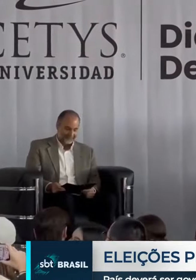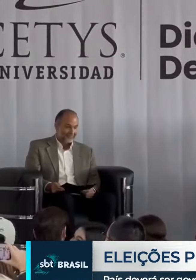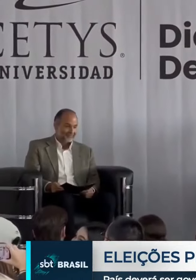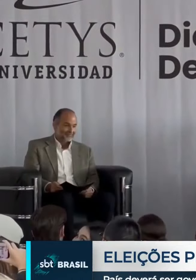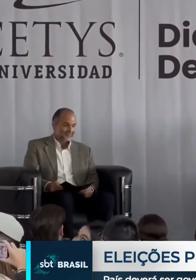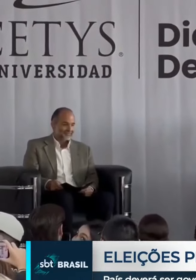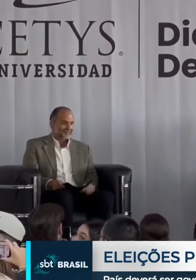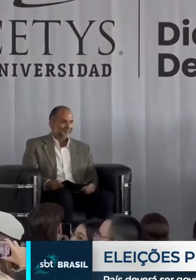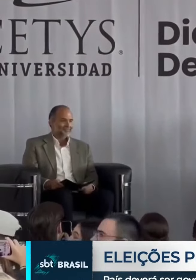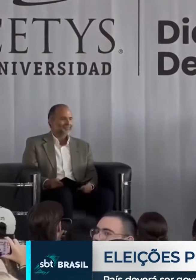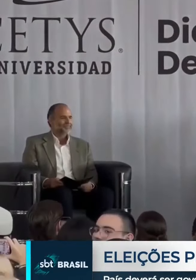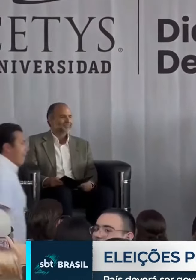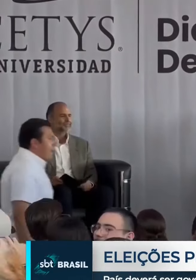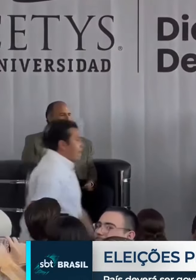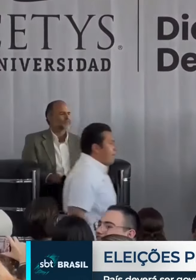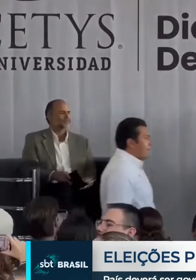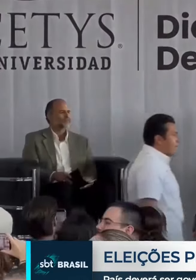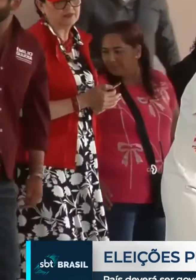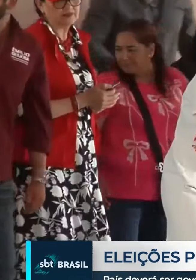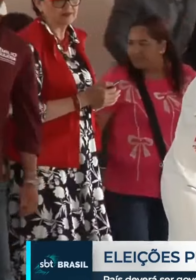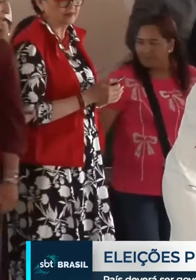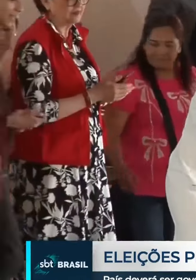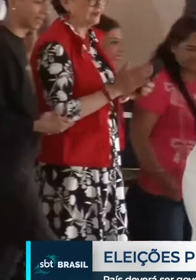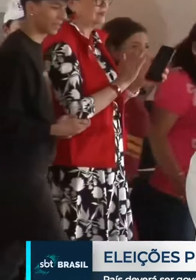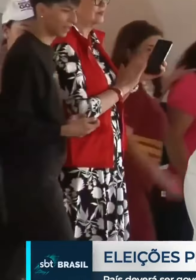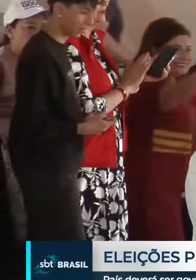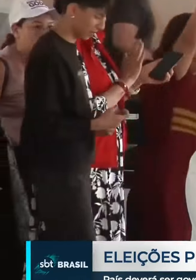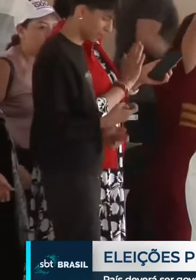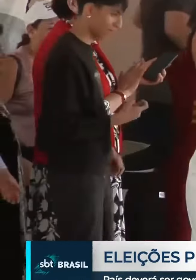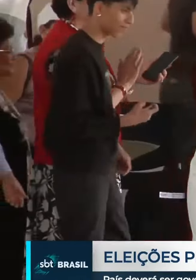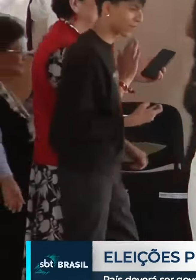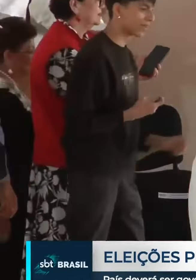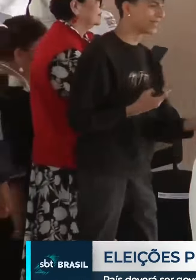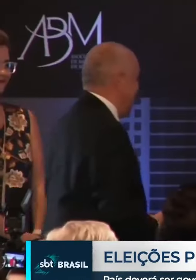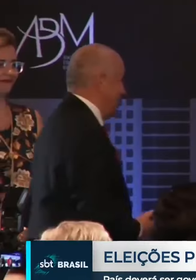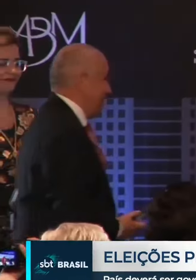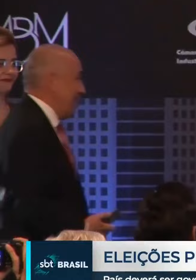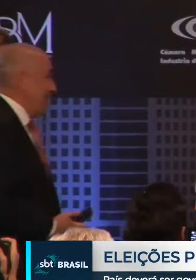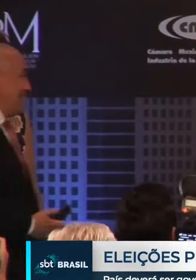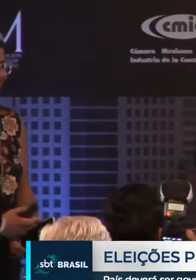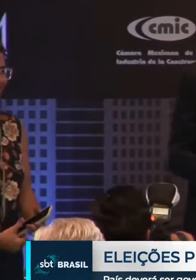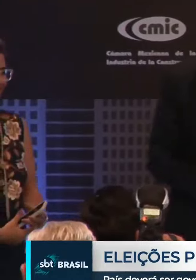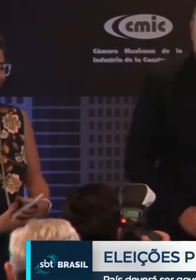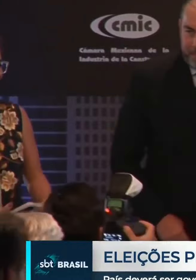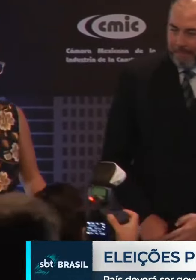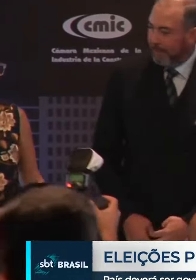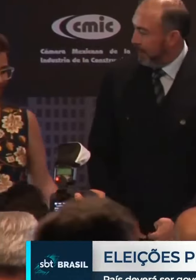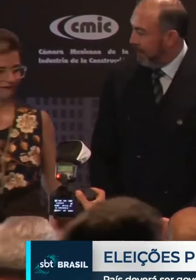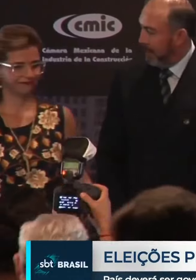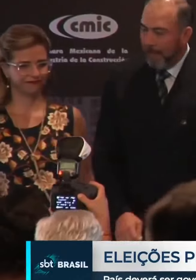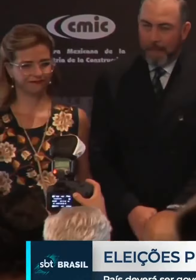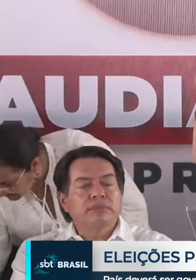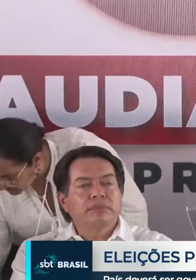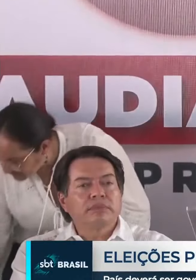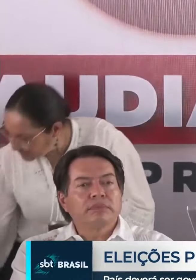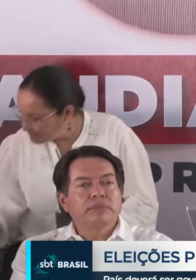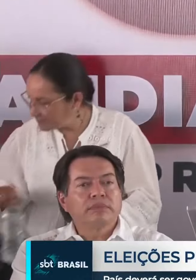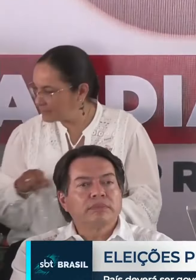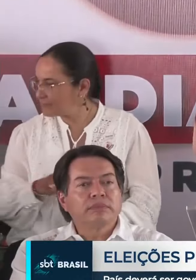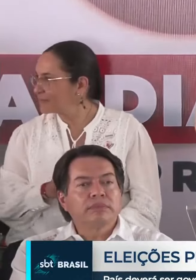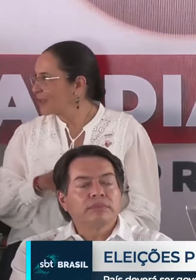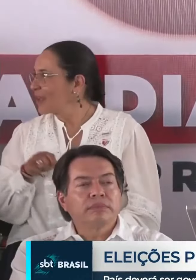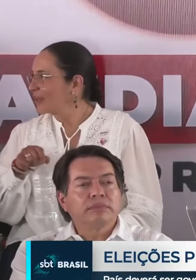menos de 10% das intenções de voto. Já o primeiro e o segundo lugares são ocupados por mulheres.